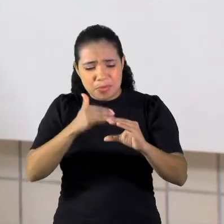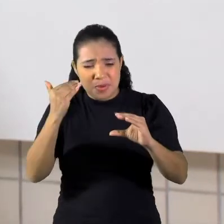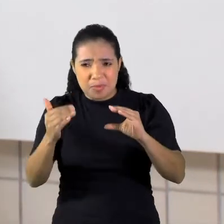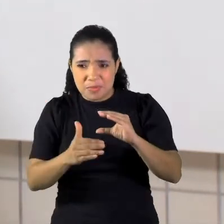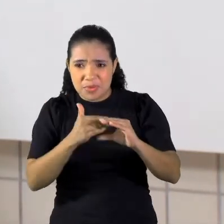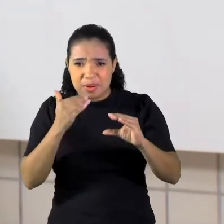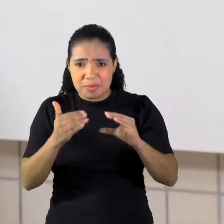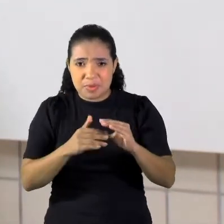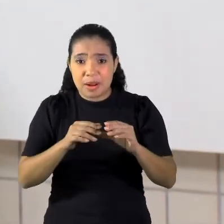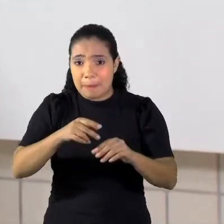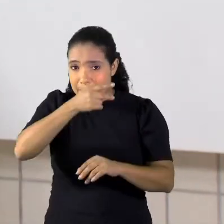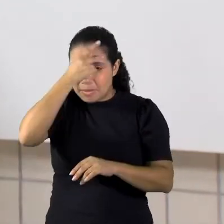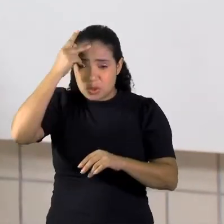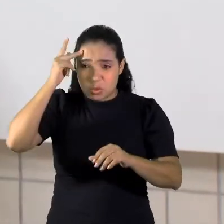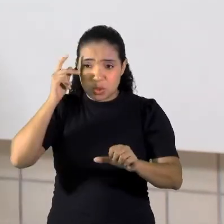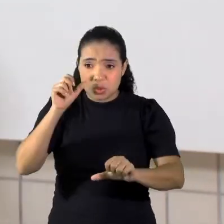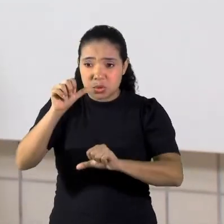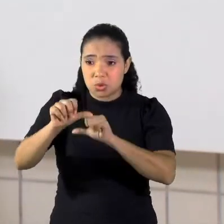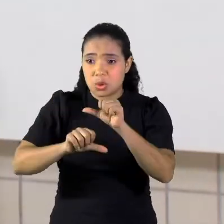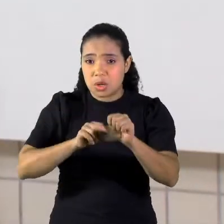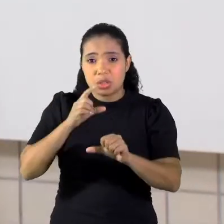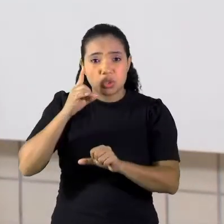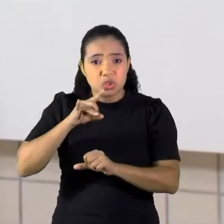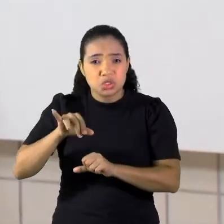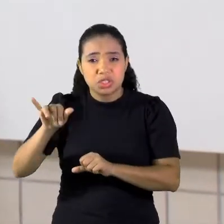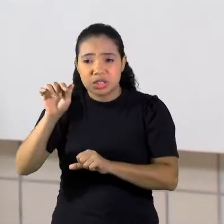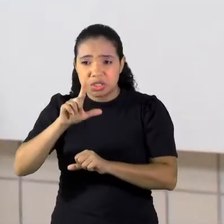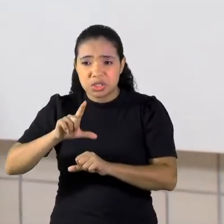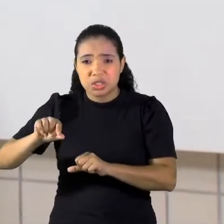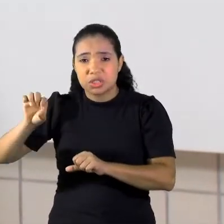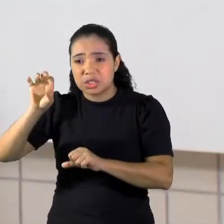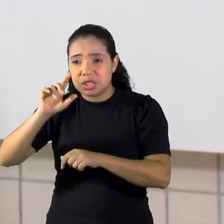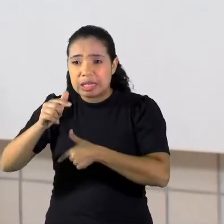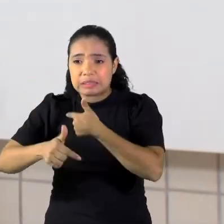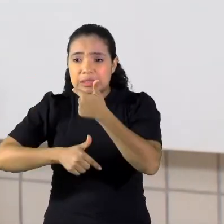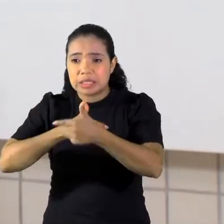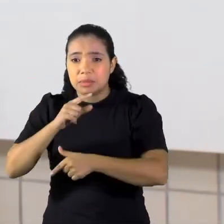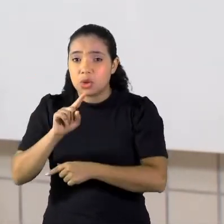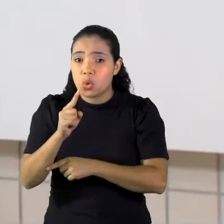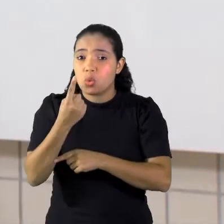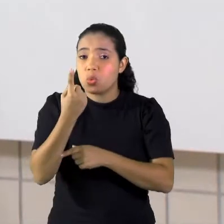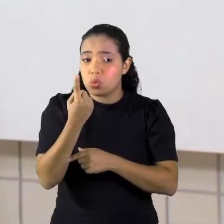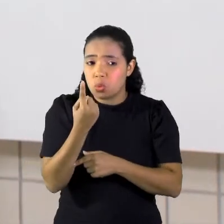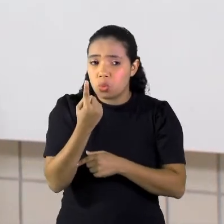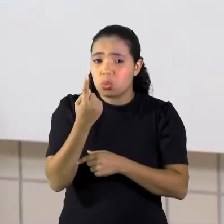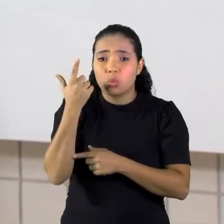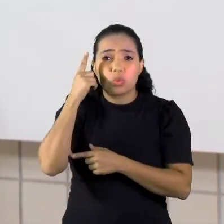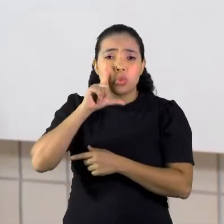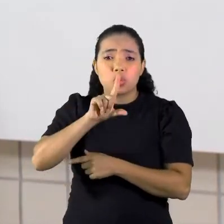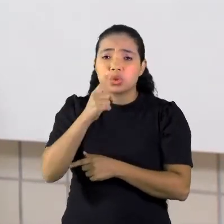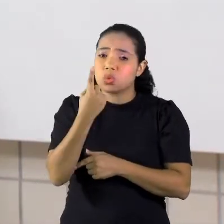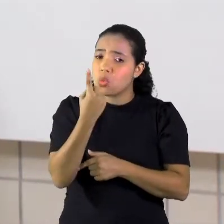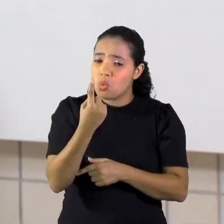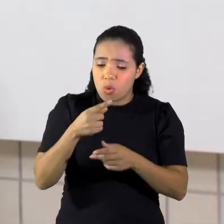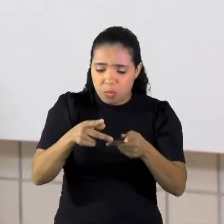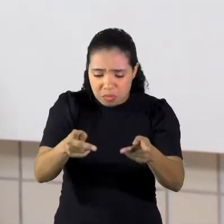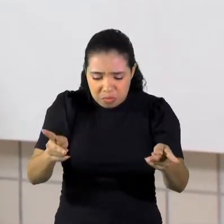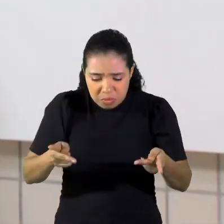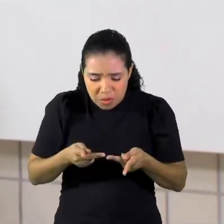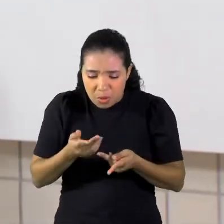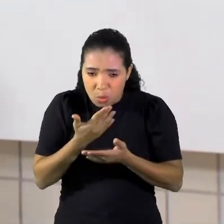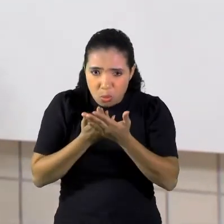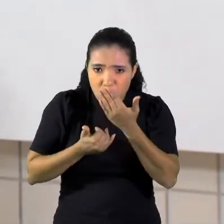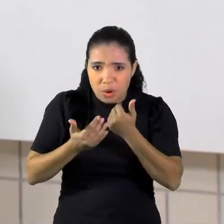trocando dias e dias de trabalho por apenas um prato de comida.